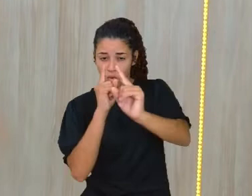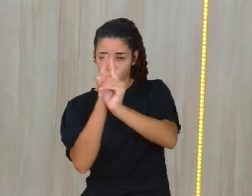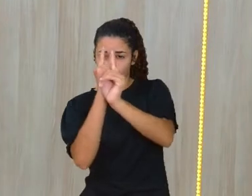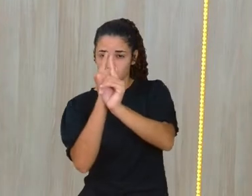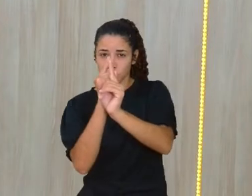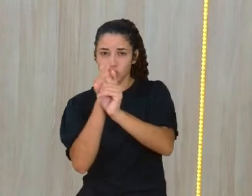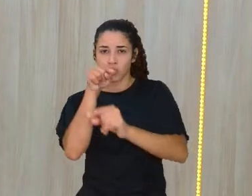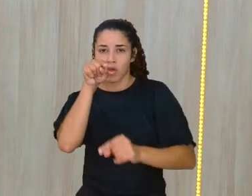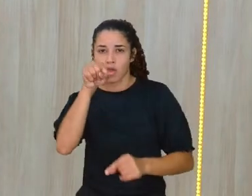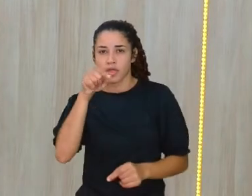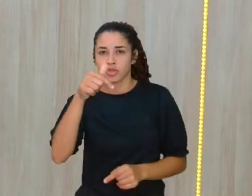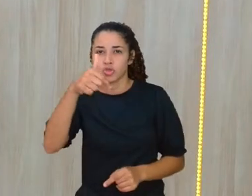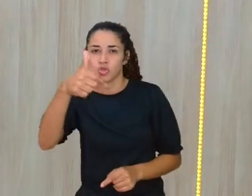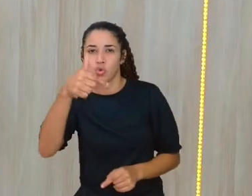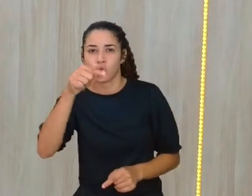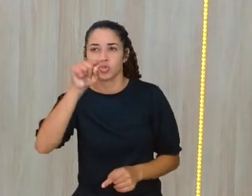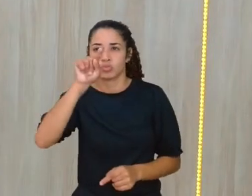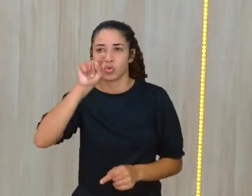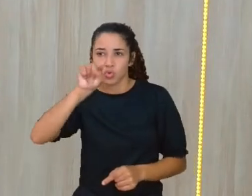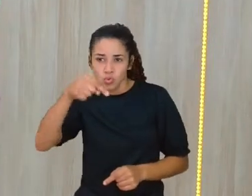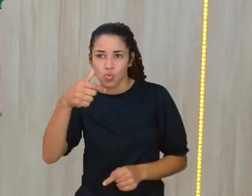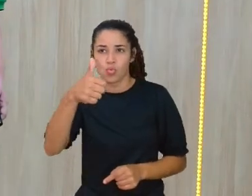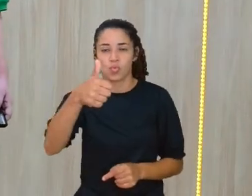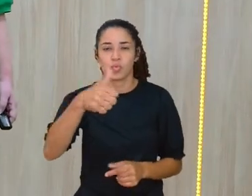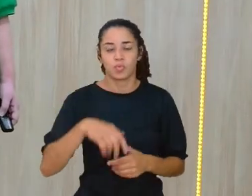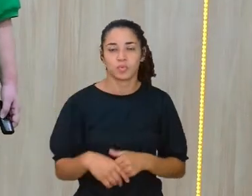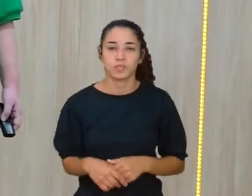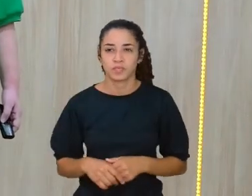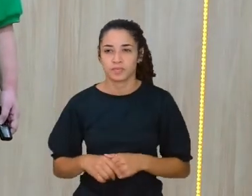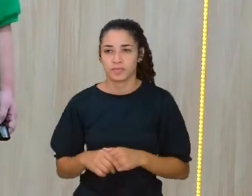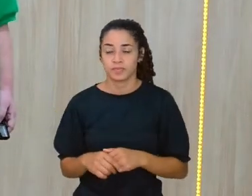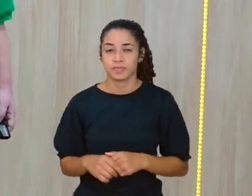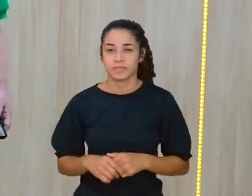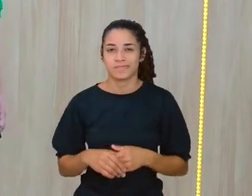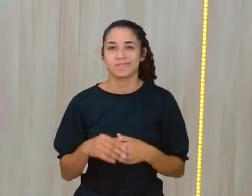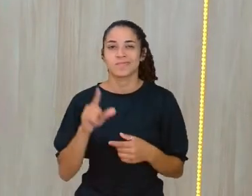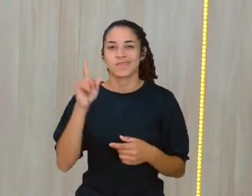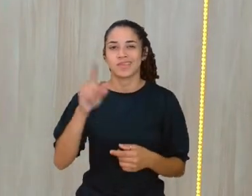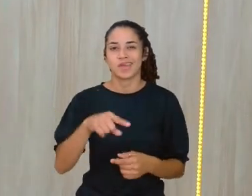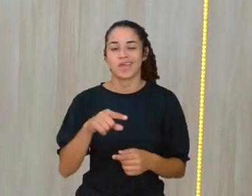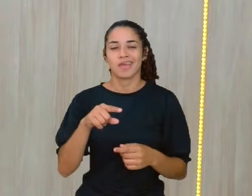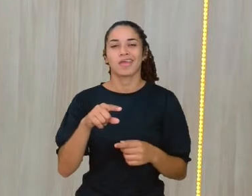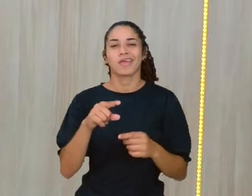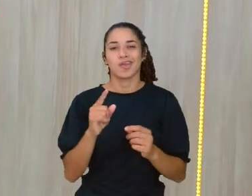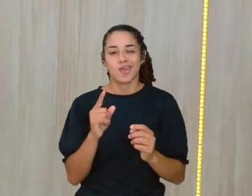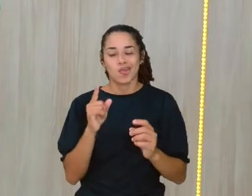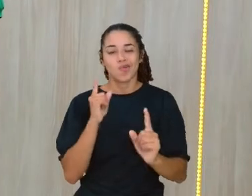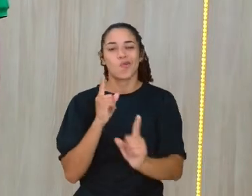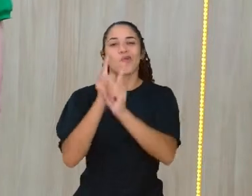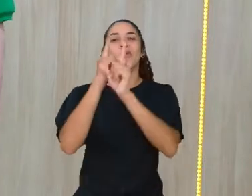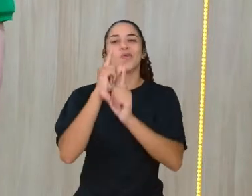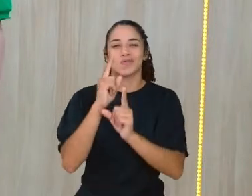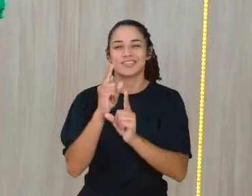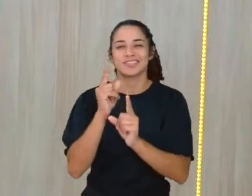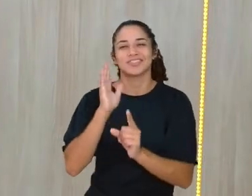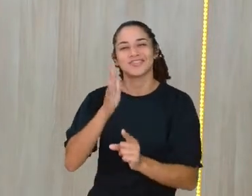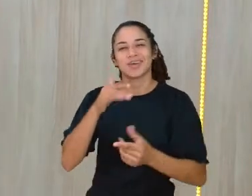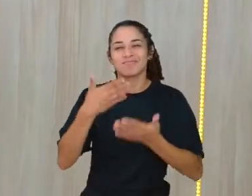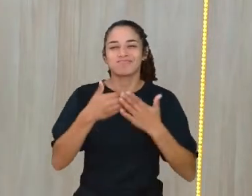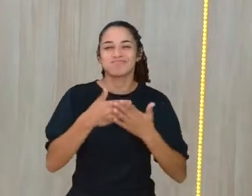o ponto 2, 1. Tá? Isso é a formação, as ordenadas dos pontos que a gente já vem trabalhando há algumas